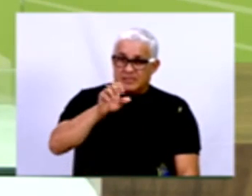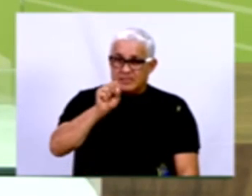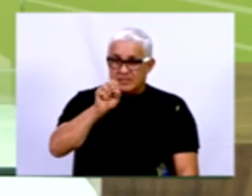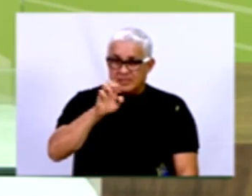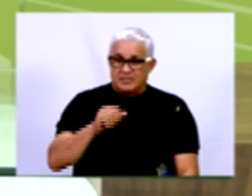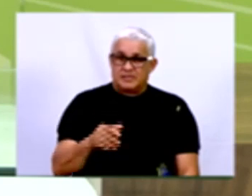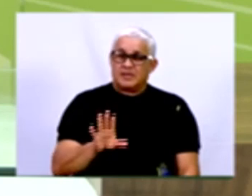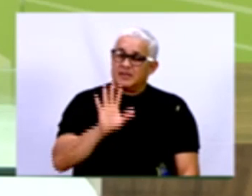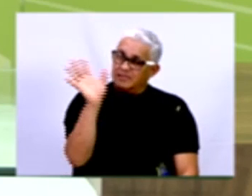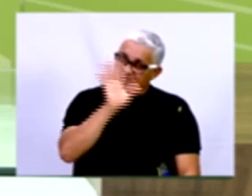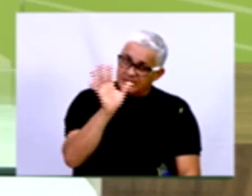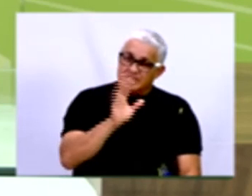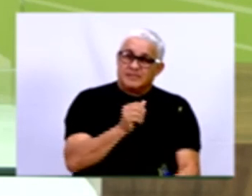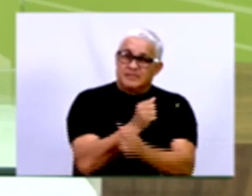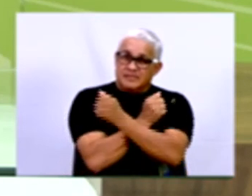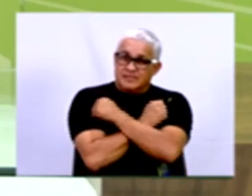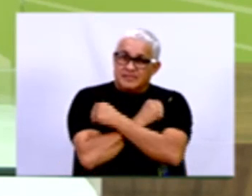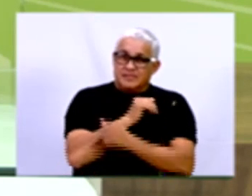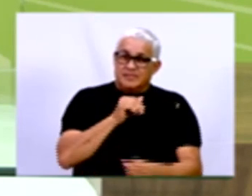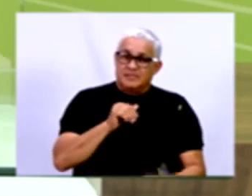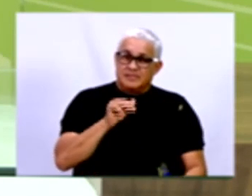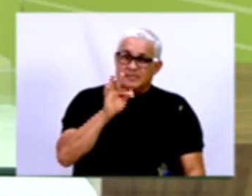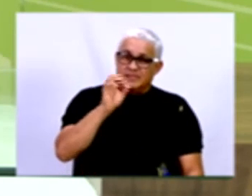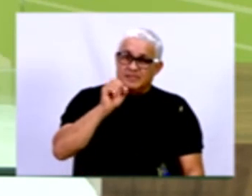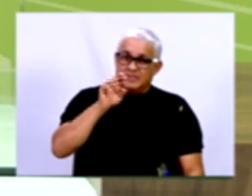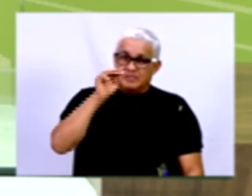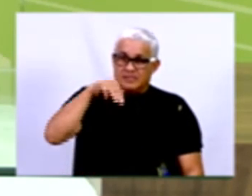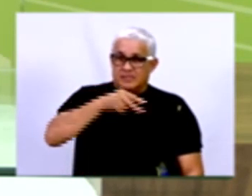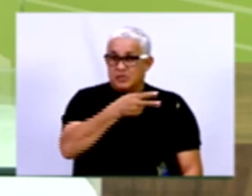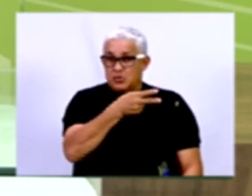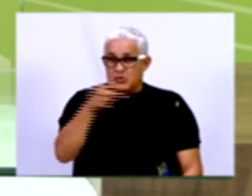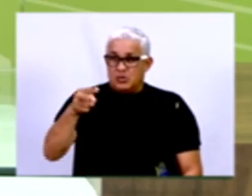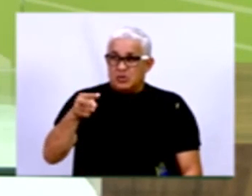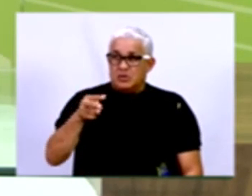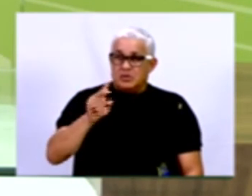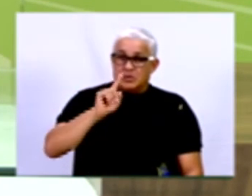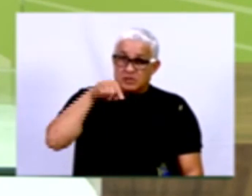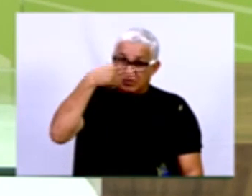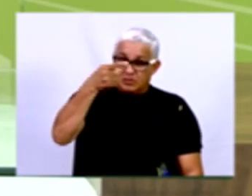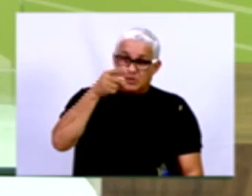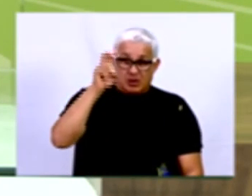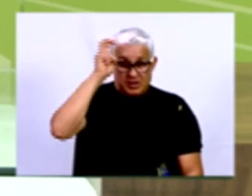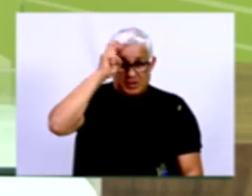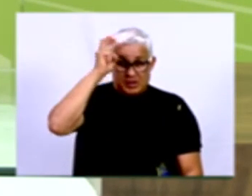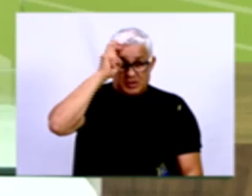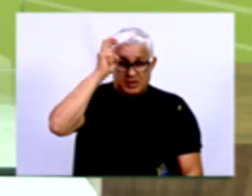ficamos por aqui. Ficará aberto nosso fórum por 2 semanas e nós nos vemos na próxima